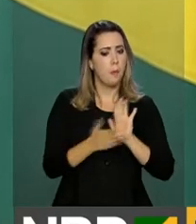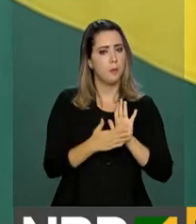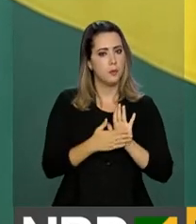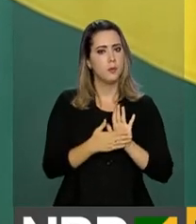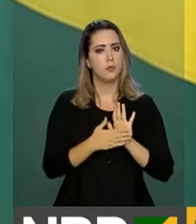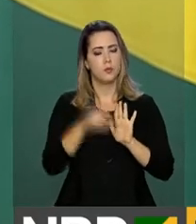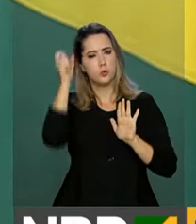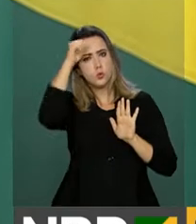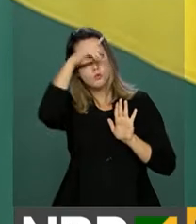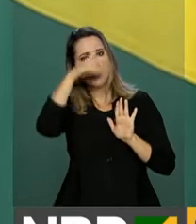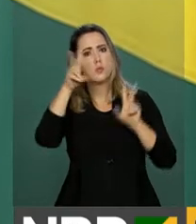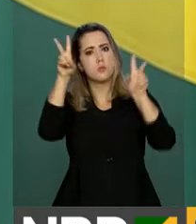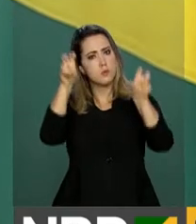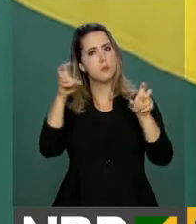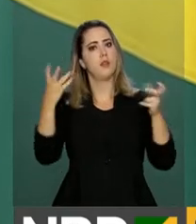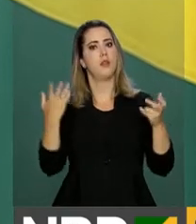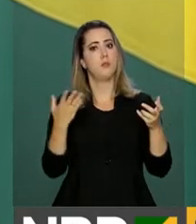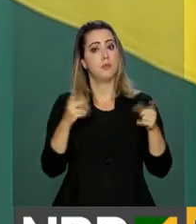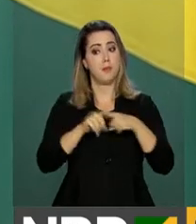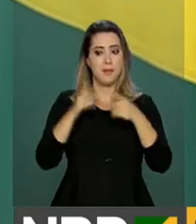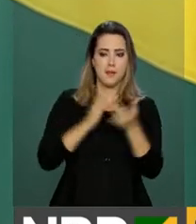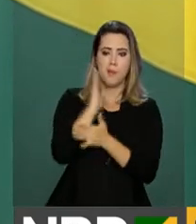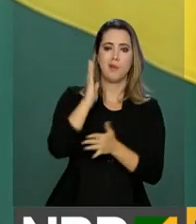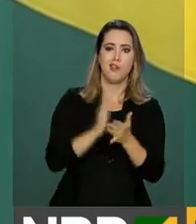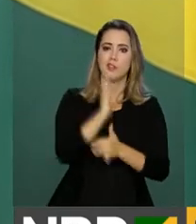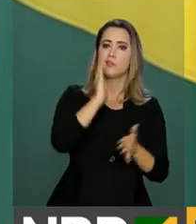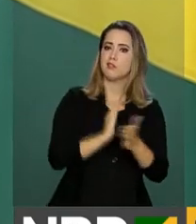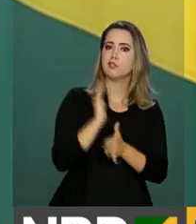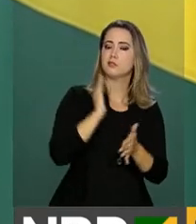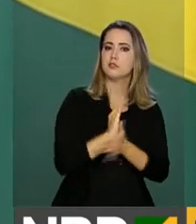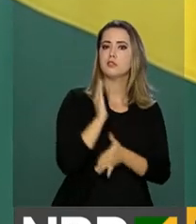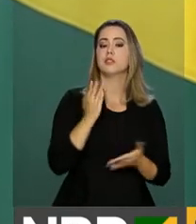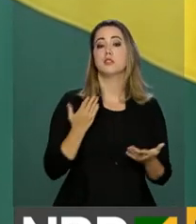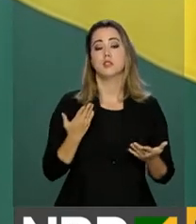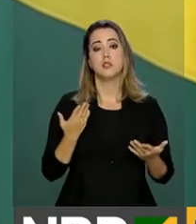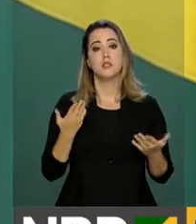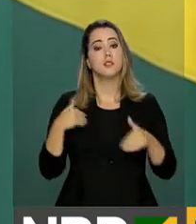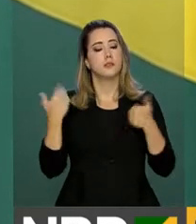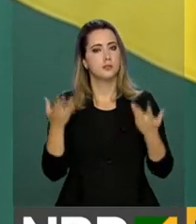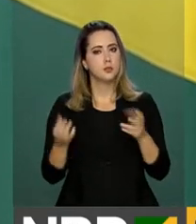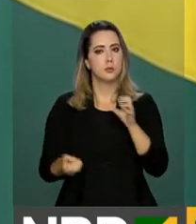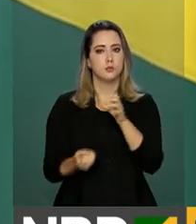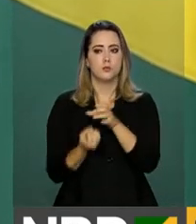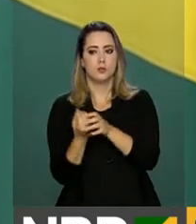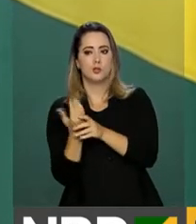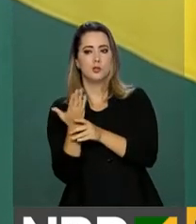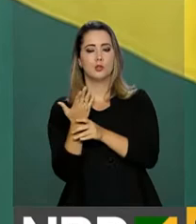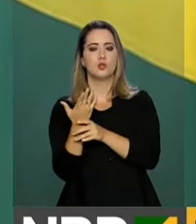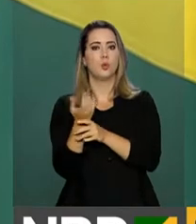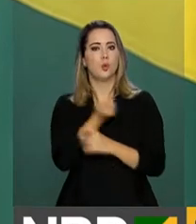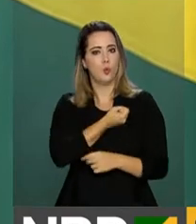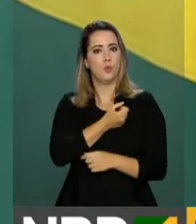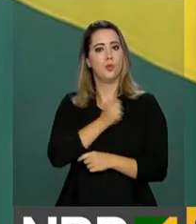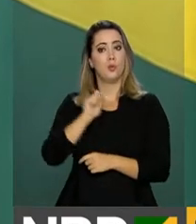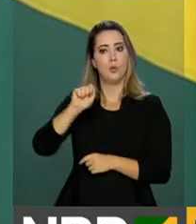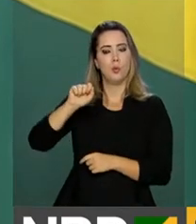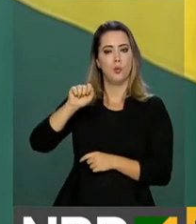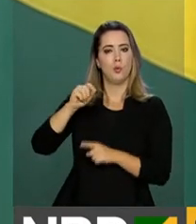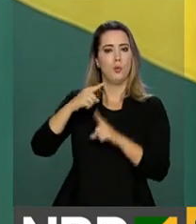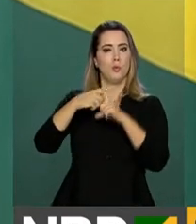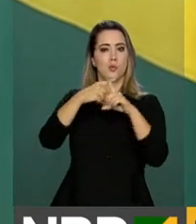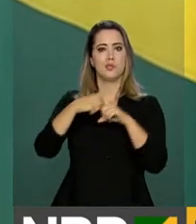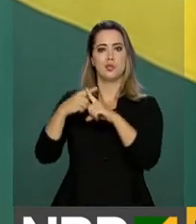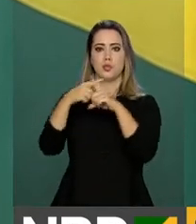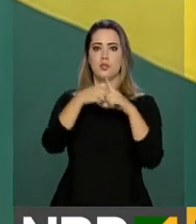que foram aprovadas e que fizeram nascer os dados positivos que eu acabei de apontar